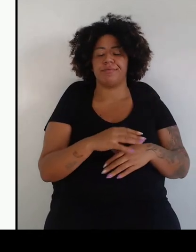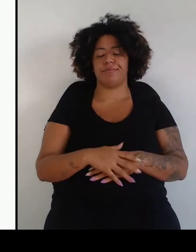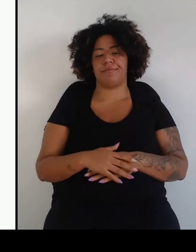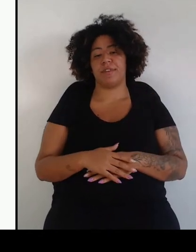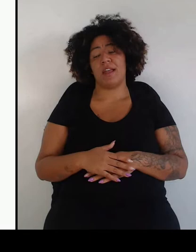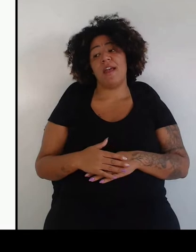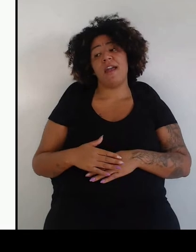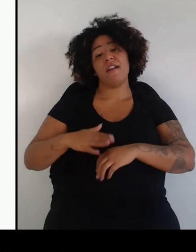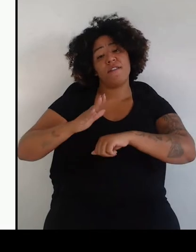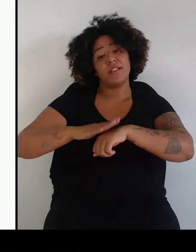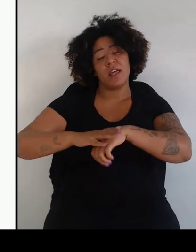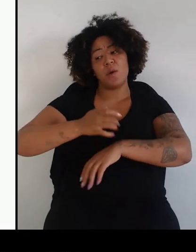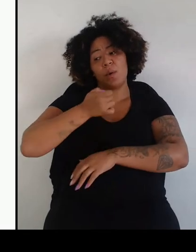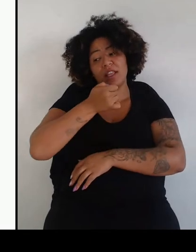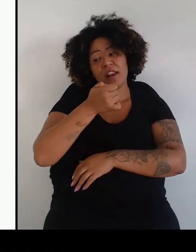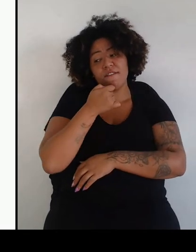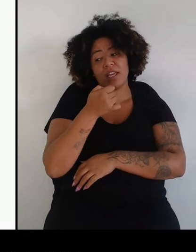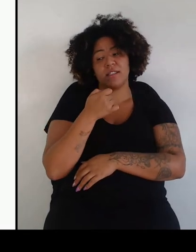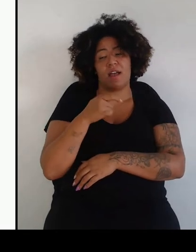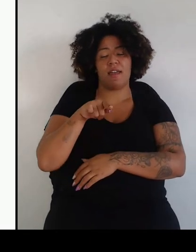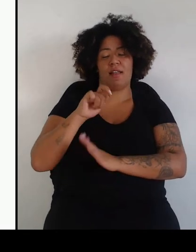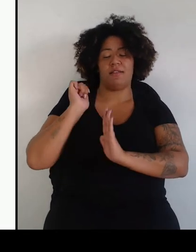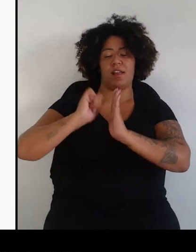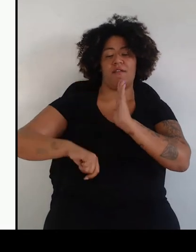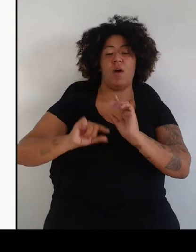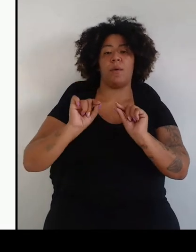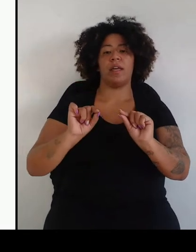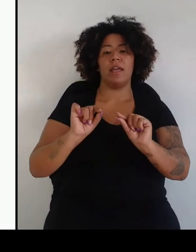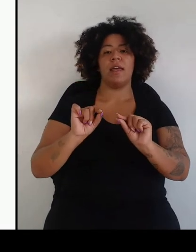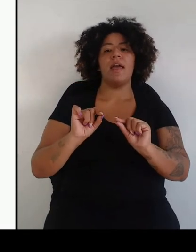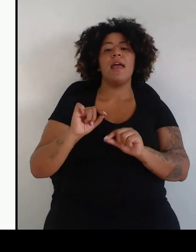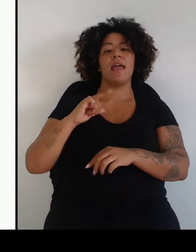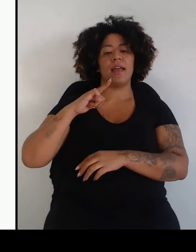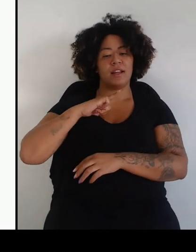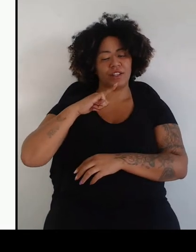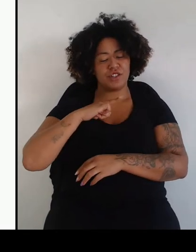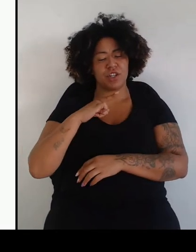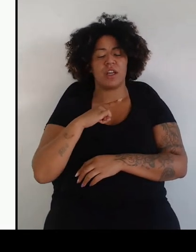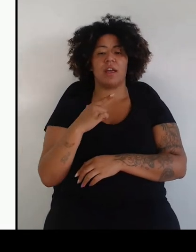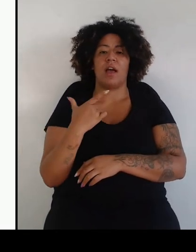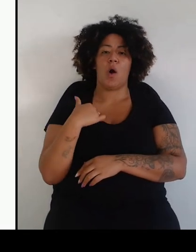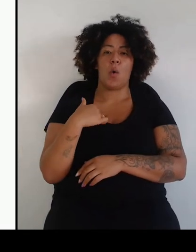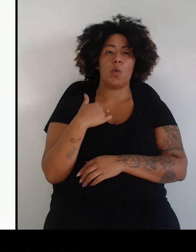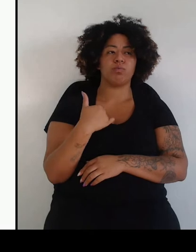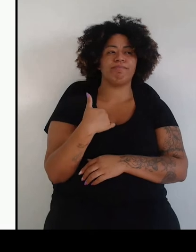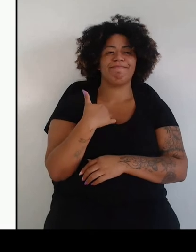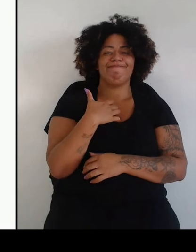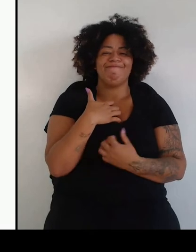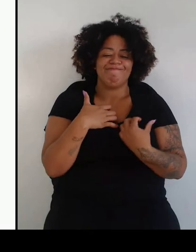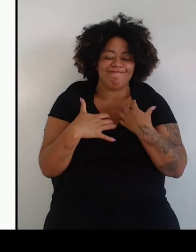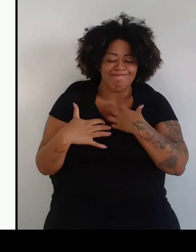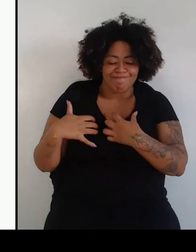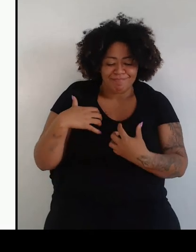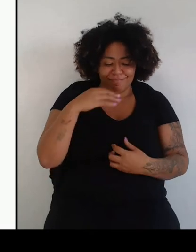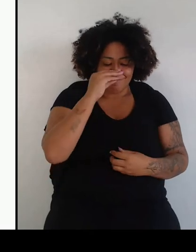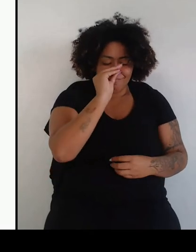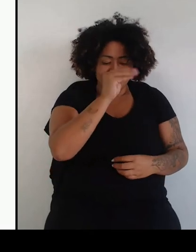nós entendemos que bacon tinha ambivalências em relação ao seu pai é um sentimento de rejeição